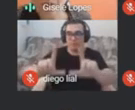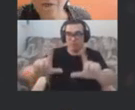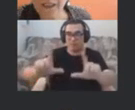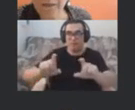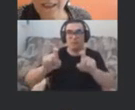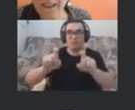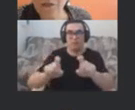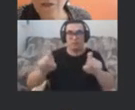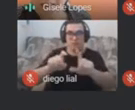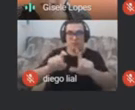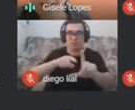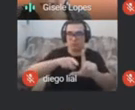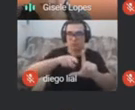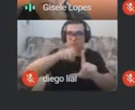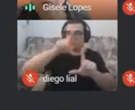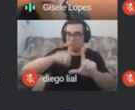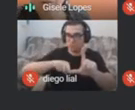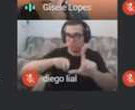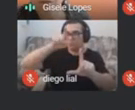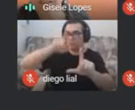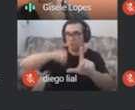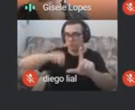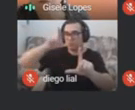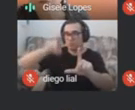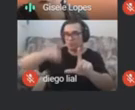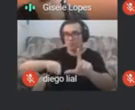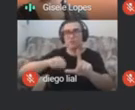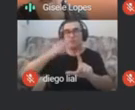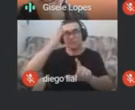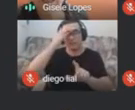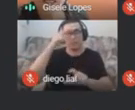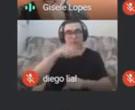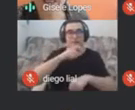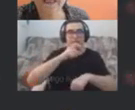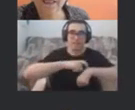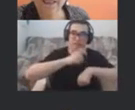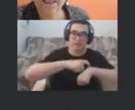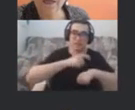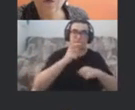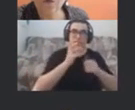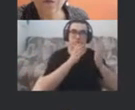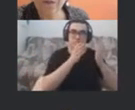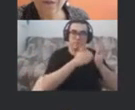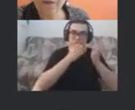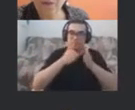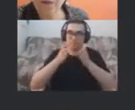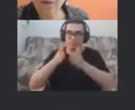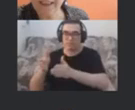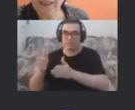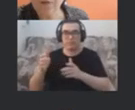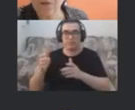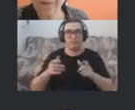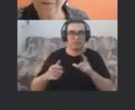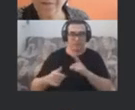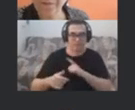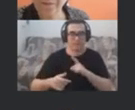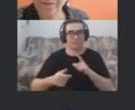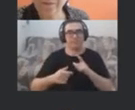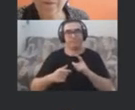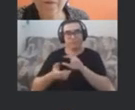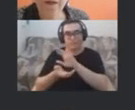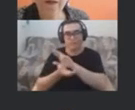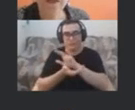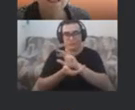chamamos de cromatograma, né? Em diferentes tempos, nós temos diferentes compostos saindo lá da coluna e passando pelo detector.